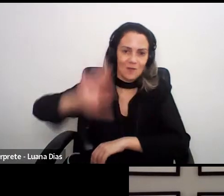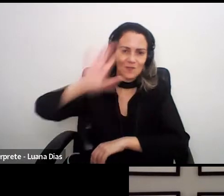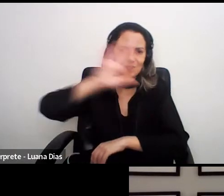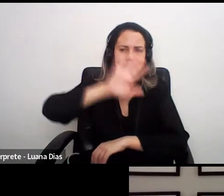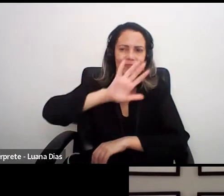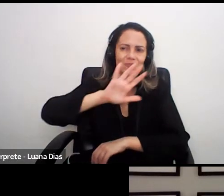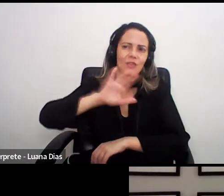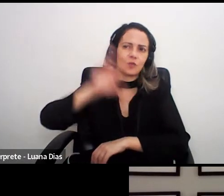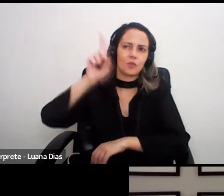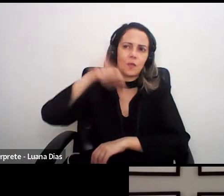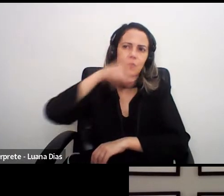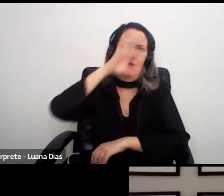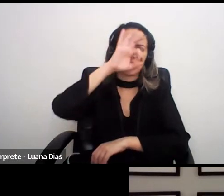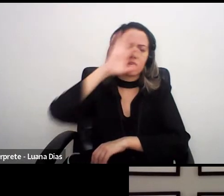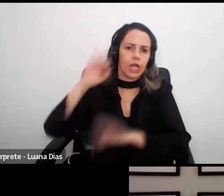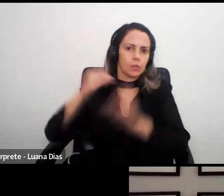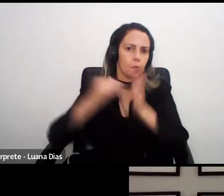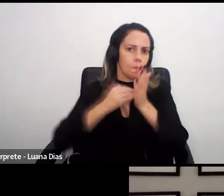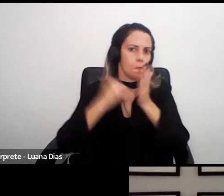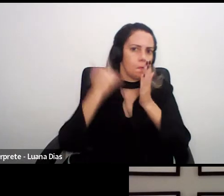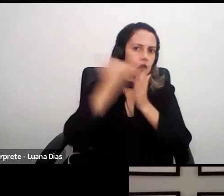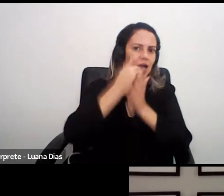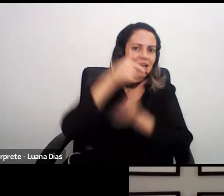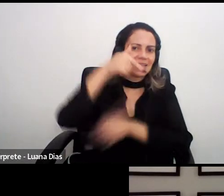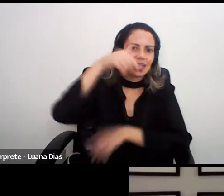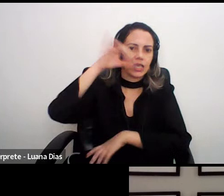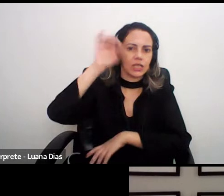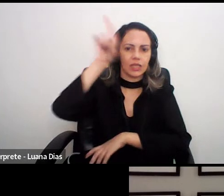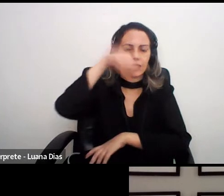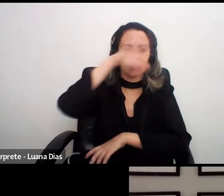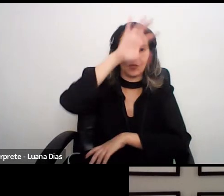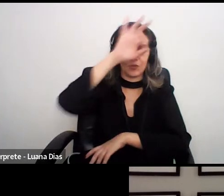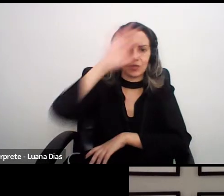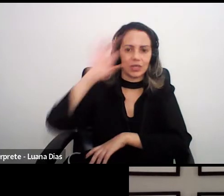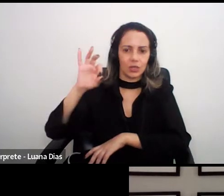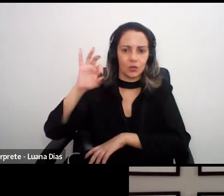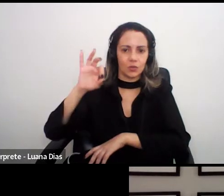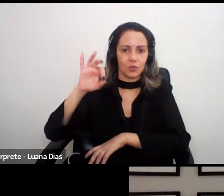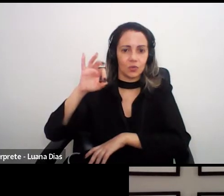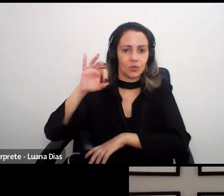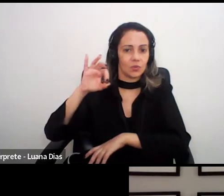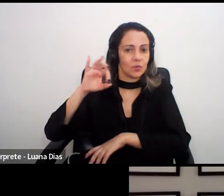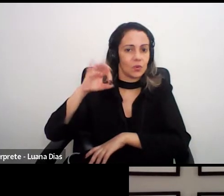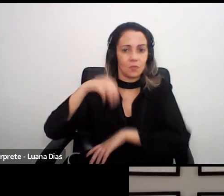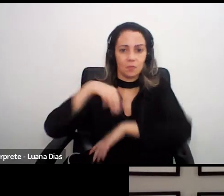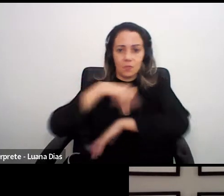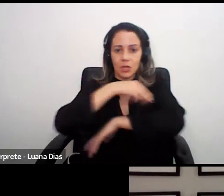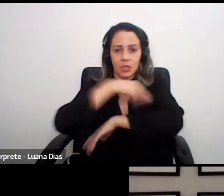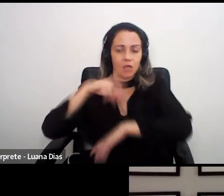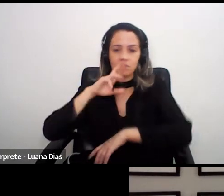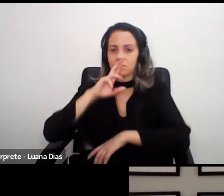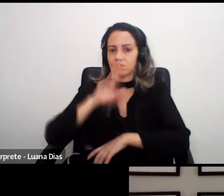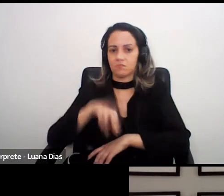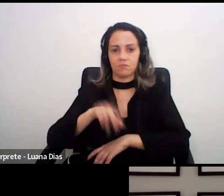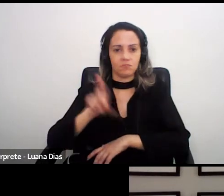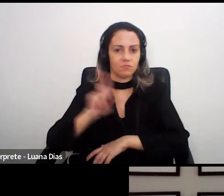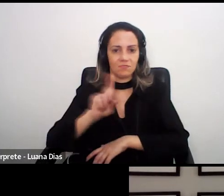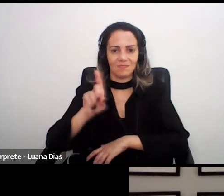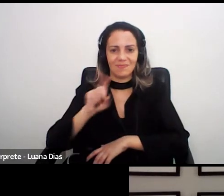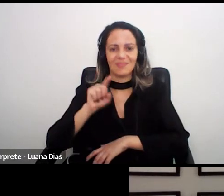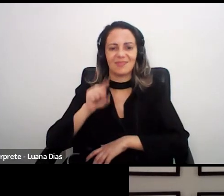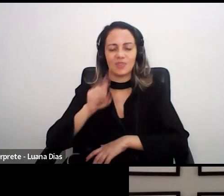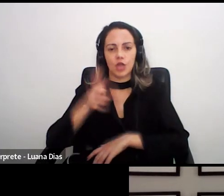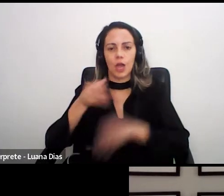né, em torno de 70% do magistrado não respondeu ao formulário. Então, isso já compromete o dado